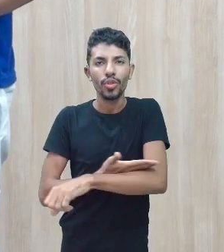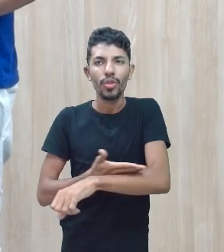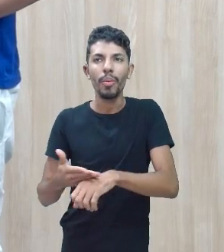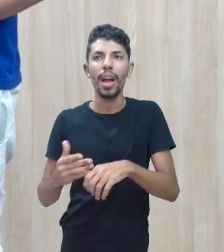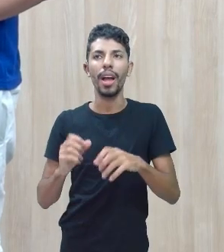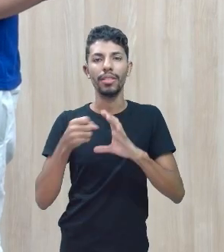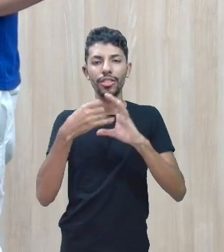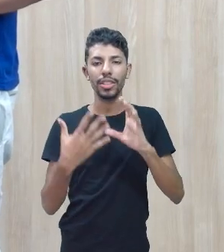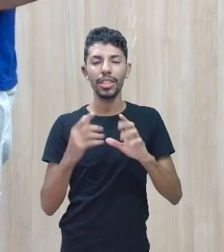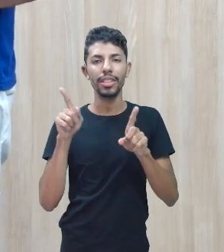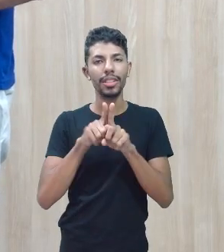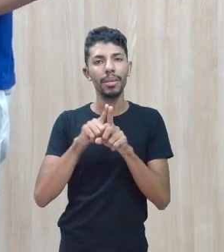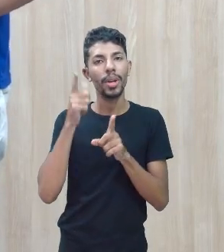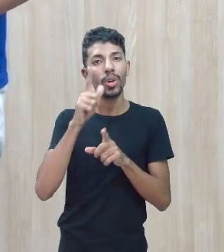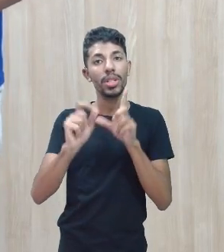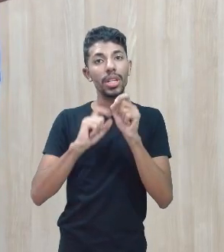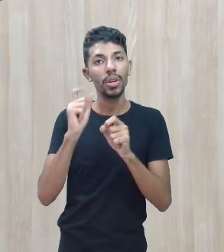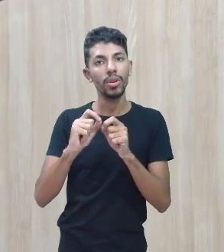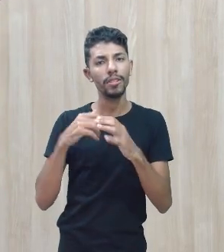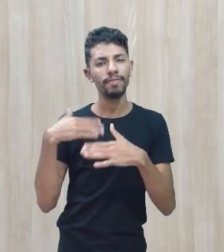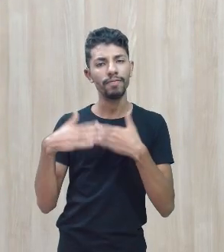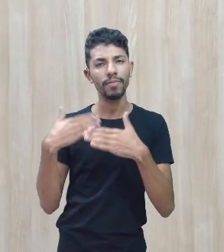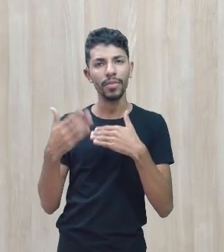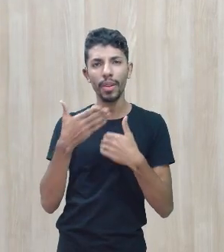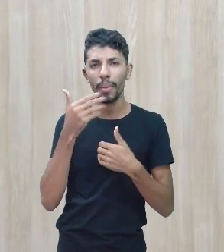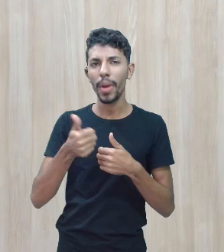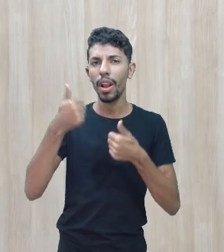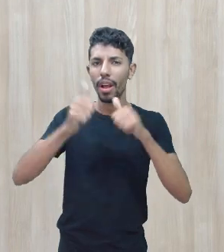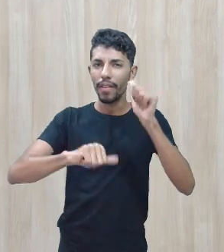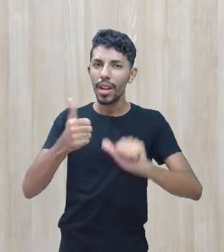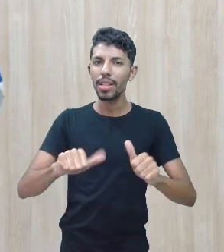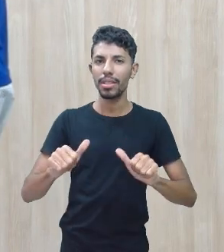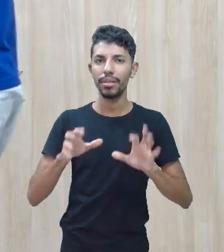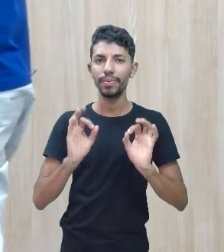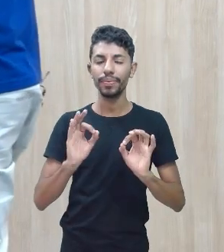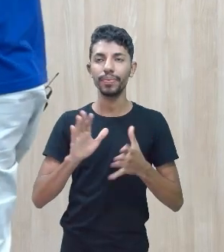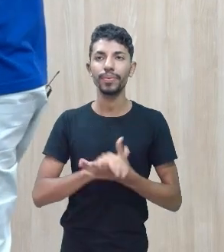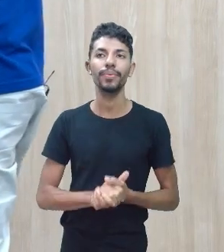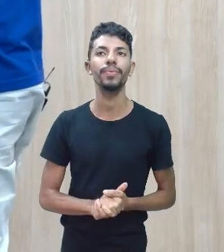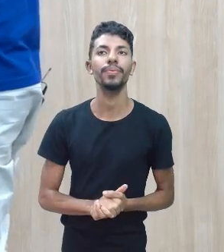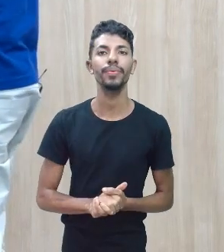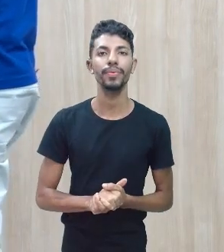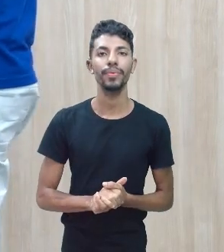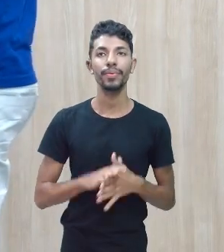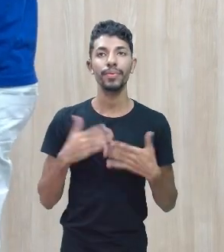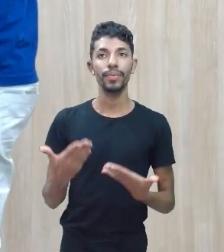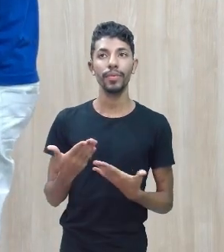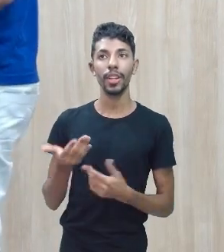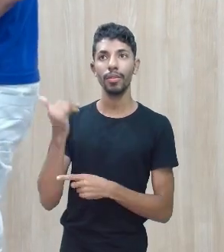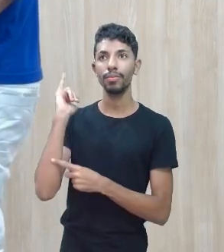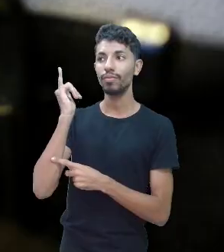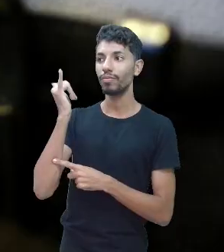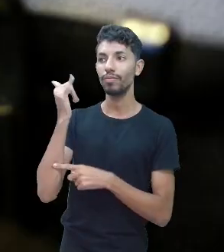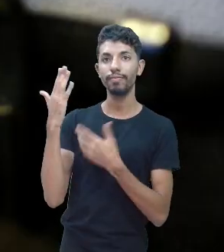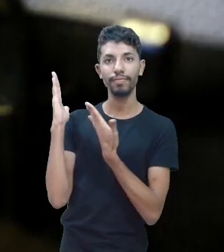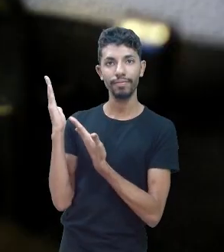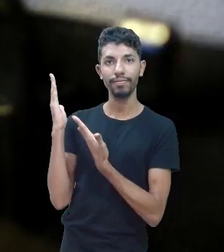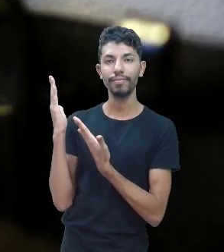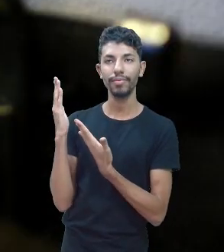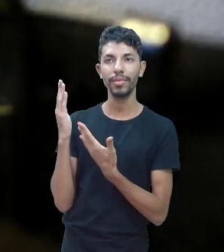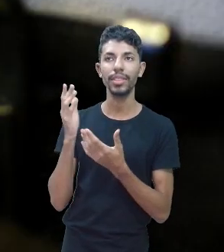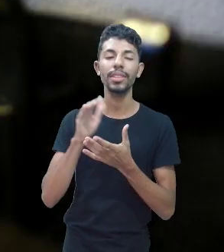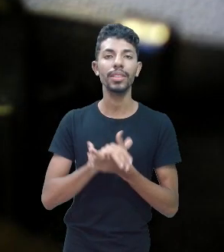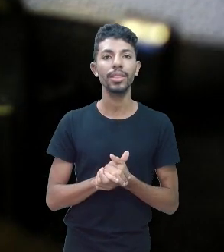poder fazer o seu melhor dentro daquela avaliação. Então, um short story, como qualquer outra obra literária, né,